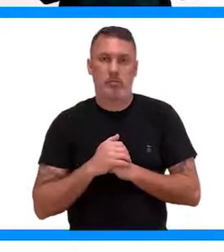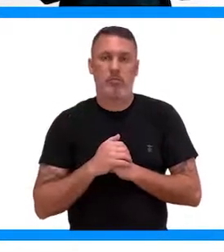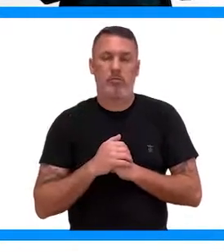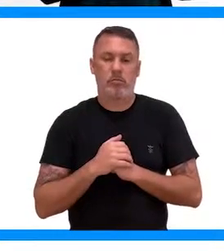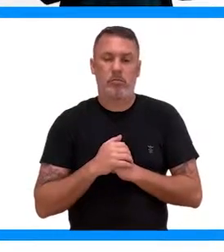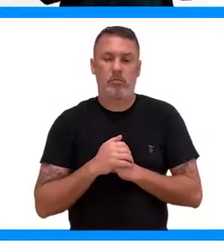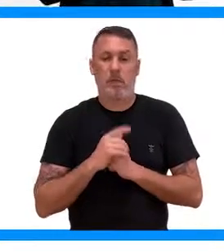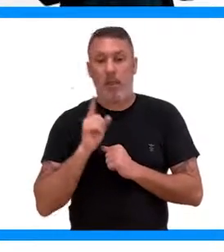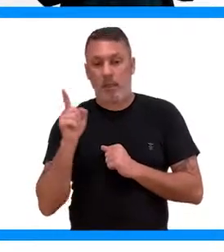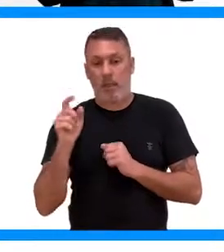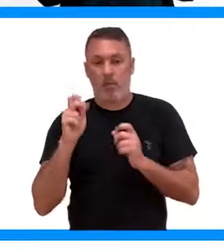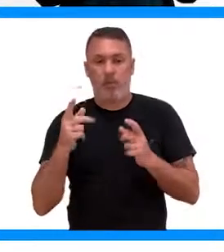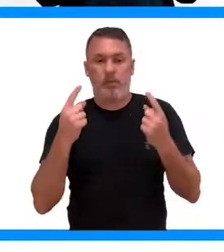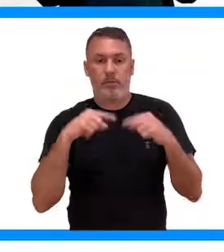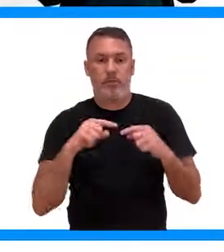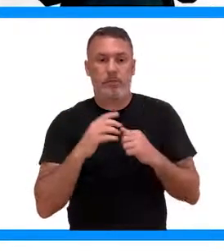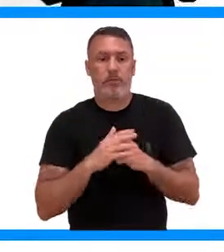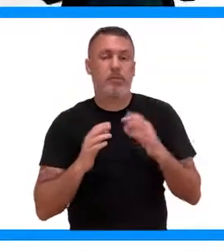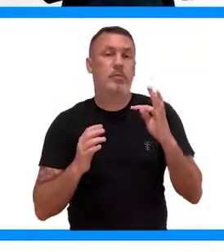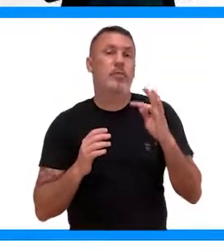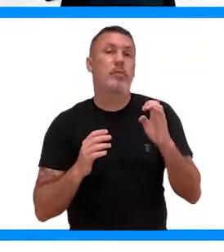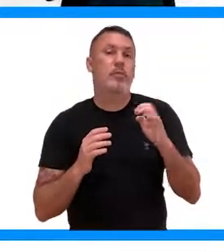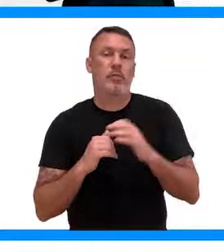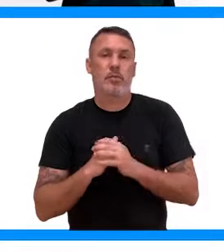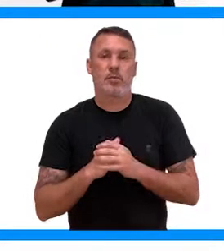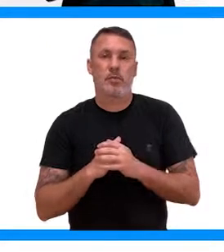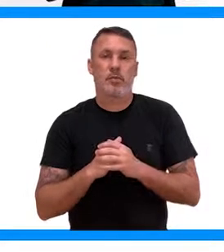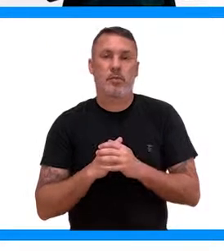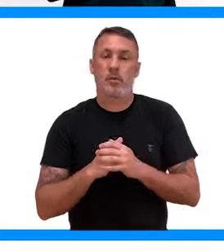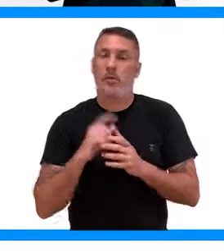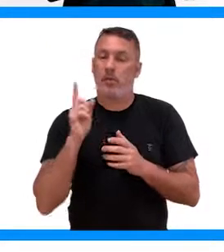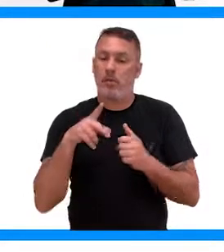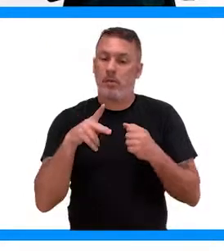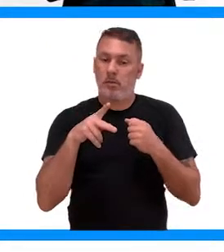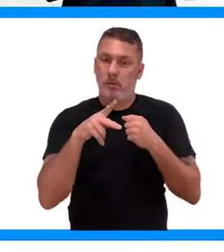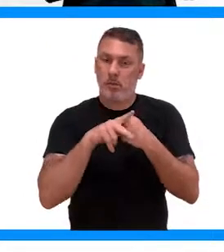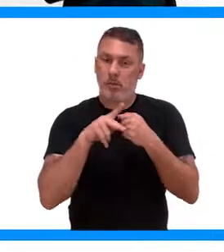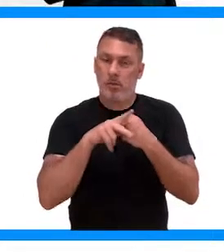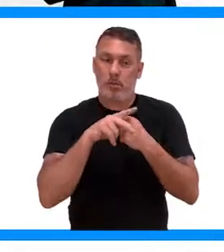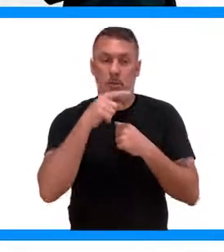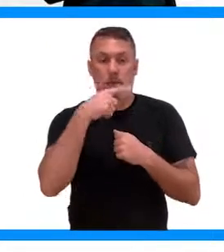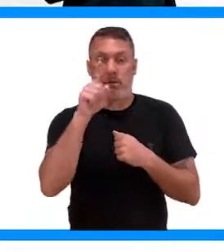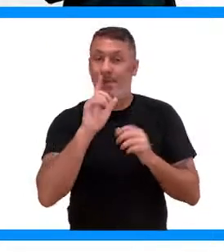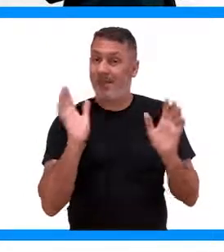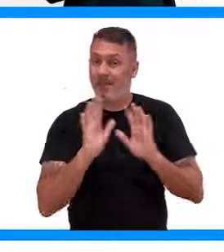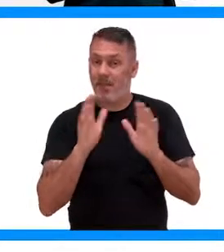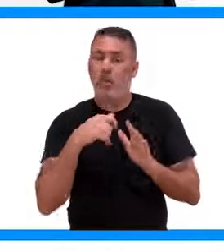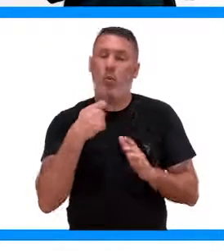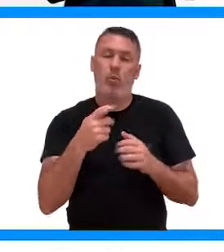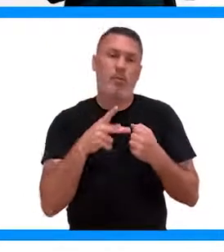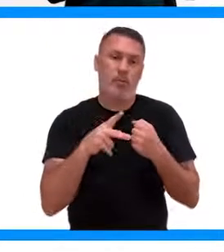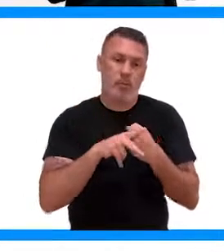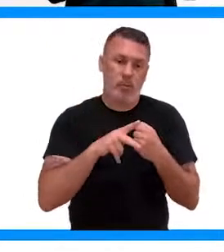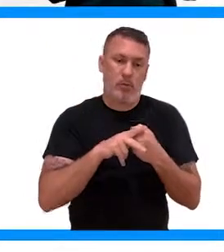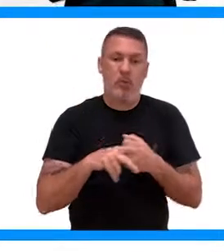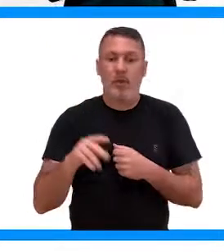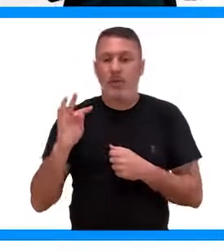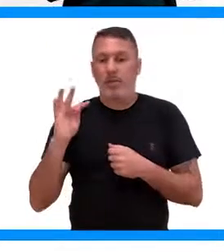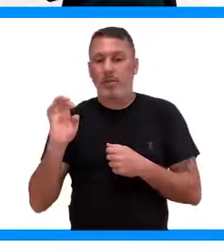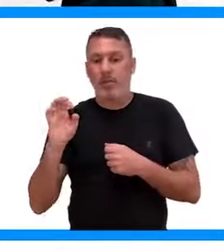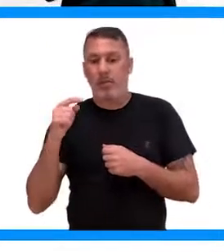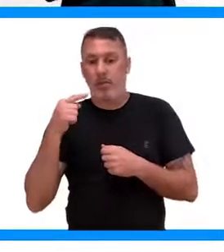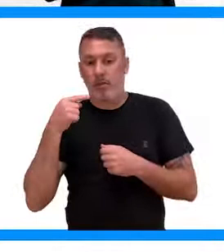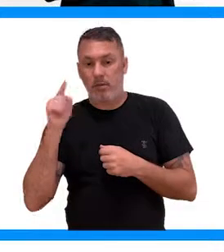é um pronome pessoal. Ele, bien? Te, pronombre, também pronome personal, de segunda